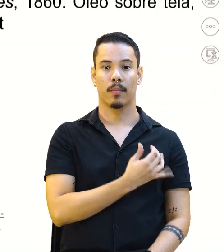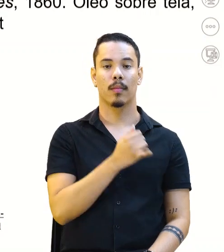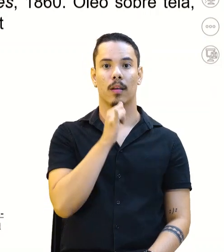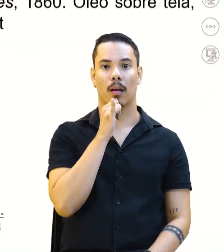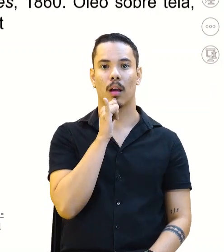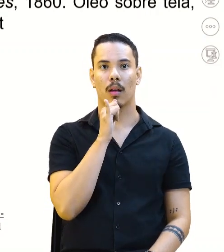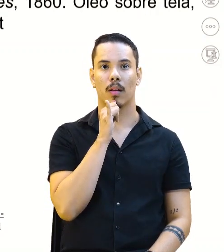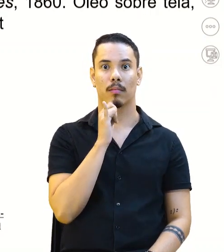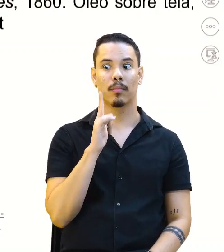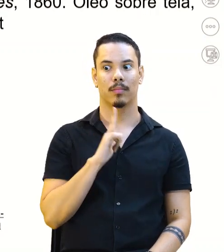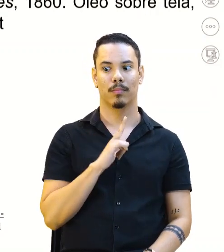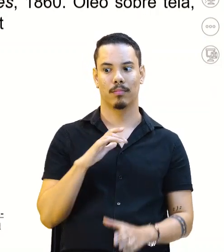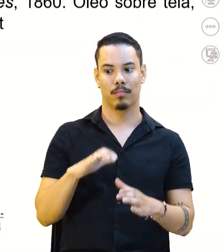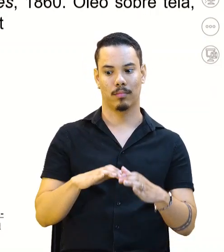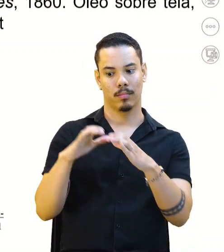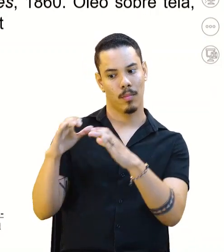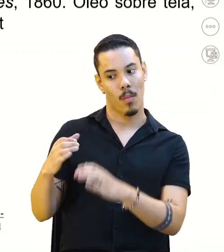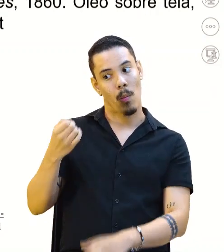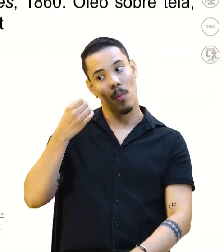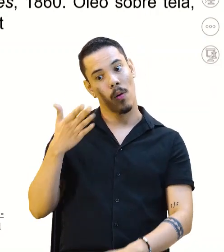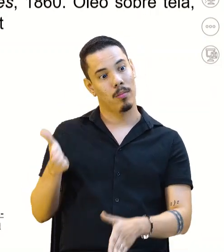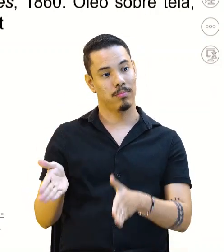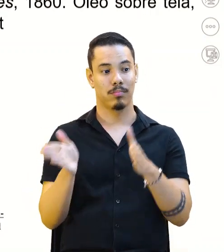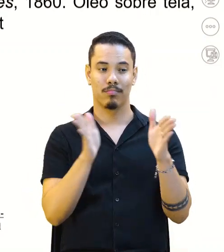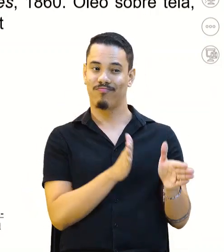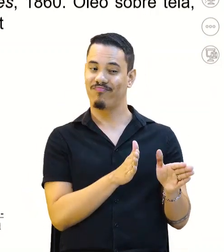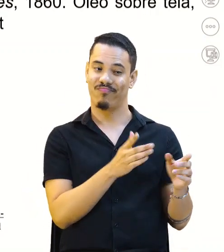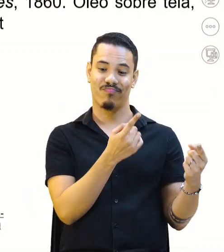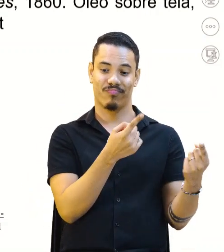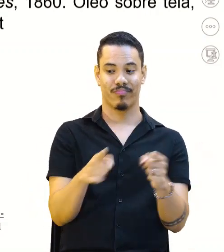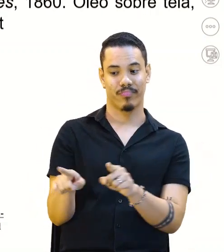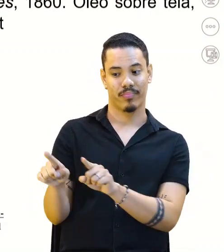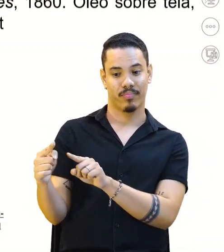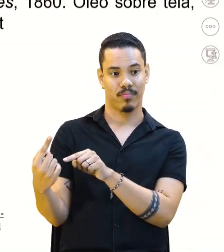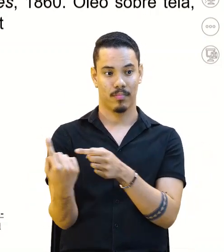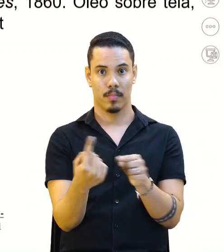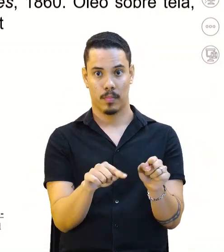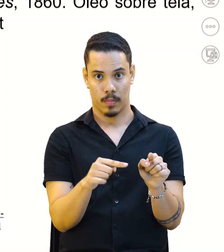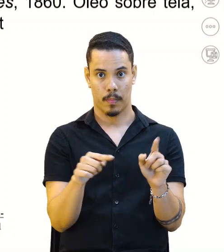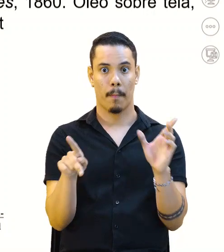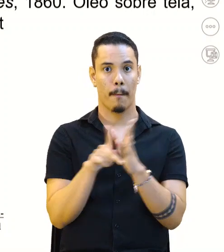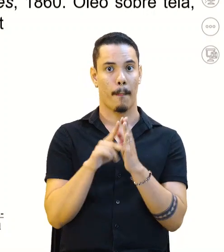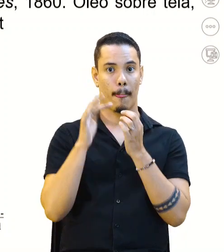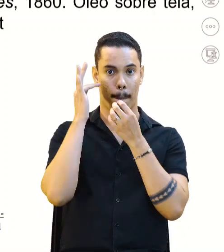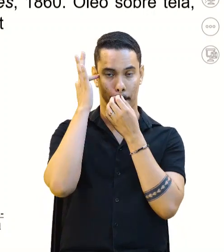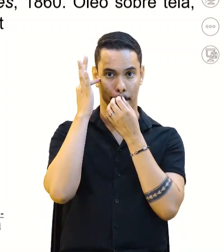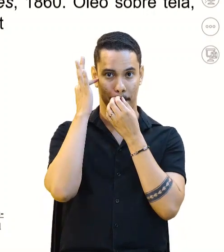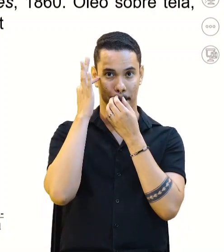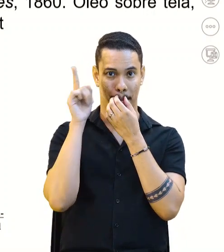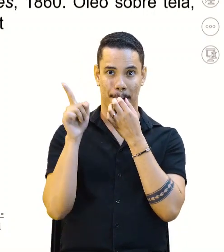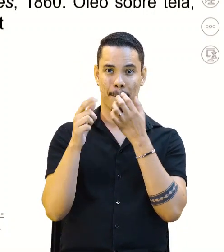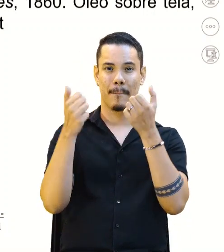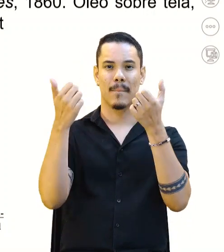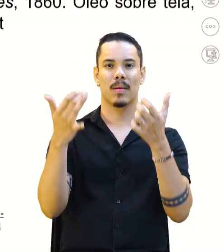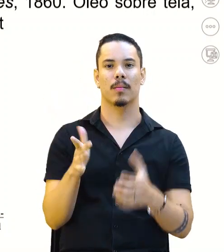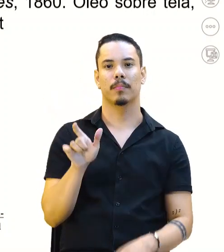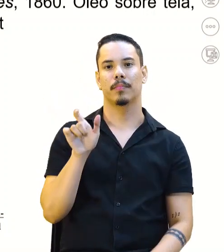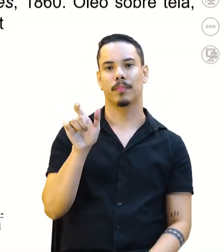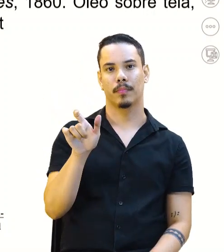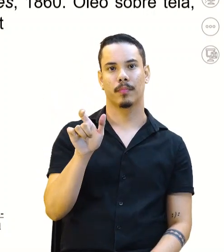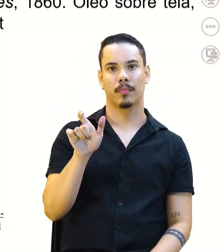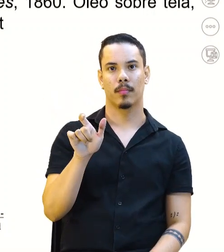né, e os contras. Uns achavam isso, isso é típico da filosofia. Pessoal, o Hélio falou uma palavrinha aí,